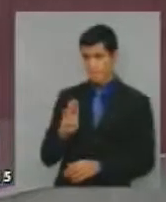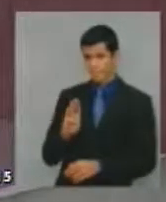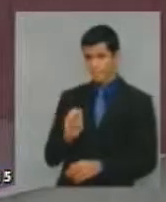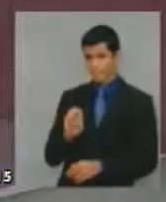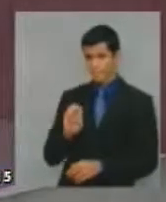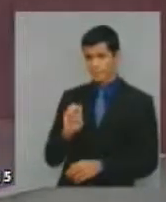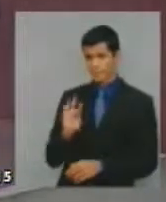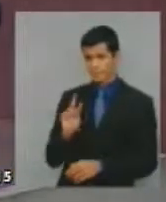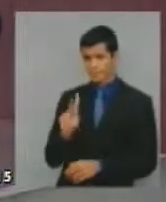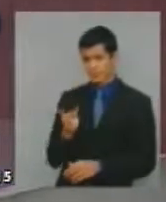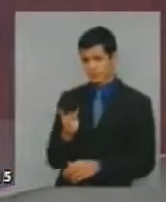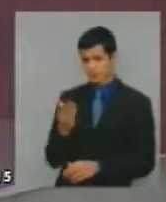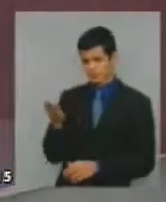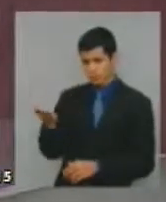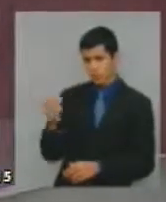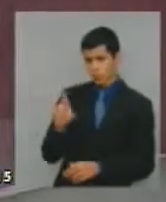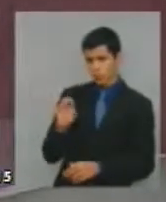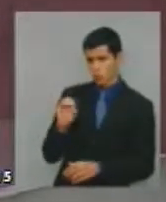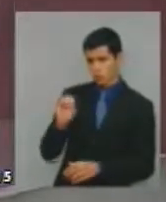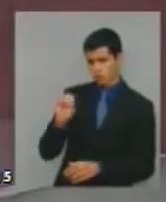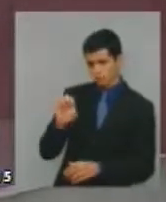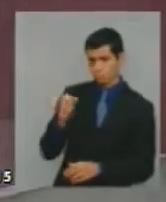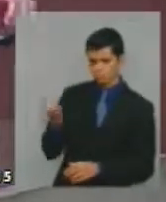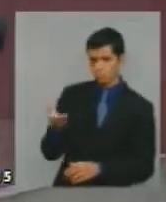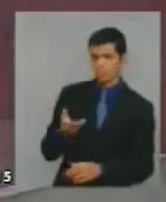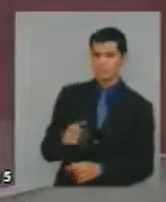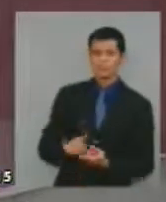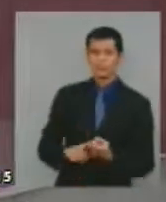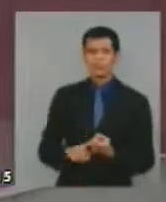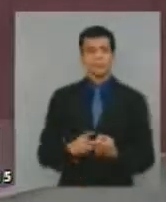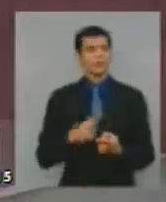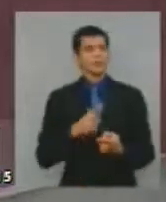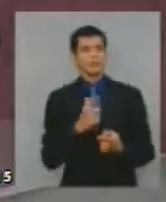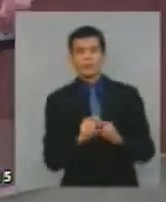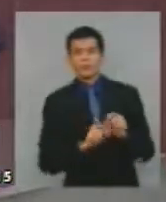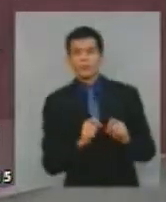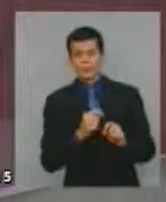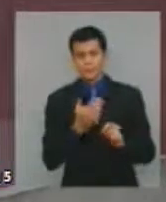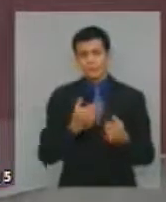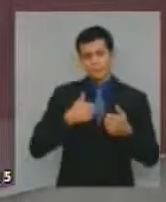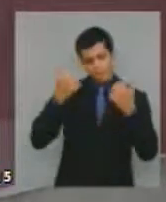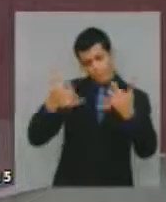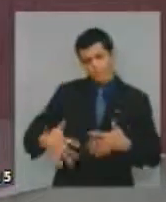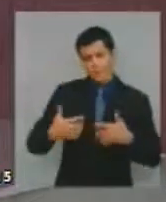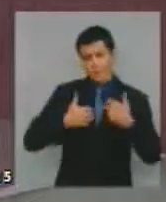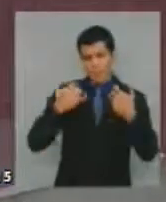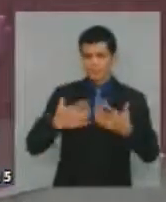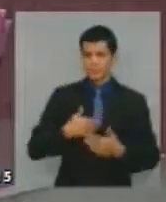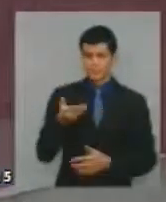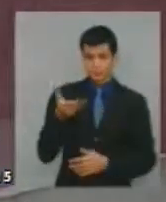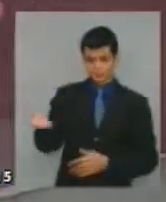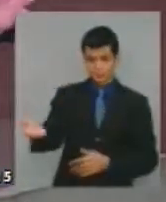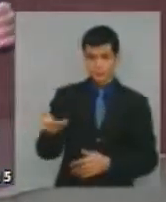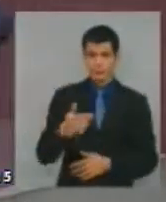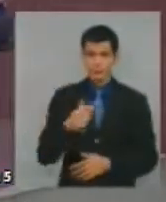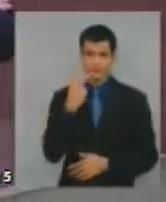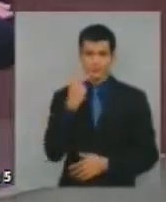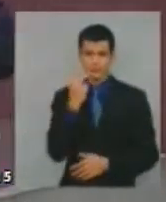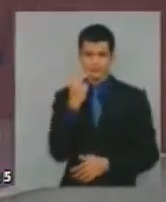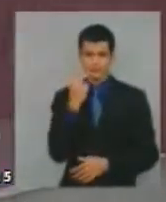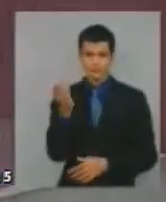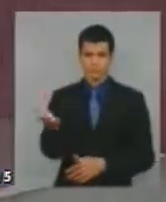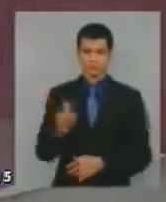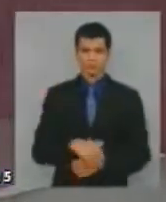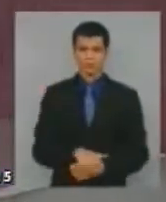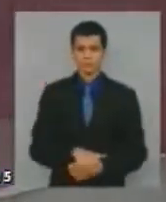Fortaleza. Quando os indicadores de Fortaleza, deputado Carlos Felipe, deputada Beth Rose, são piores. Já vou revelar aqui os indicadores de Fortaleza.